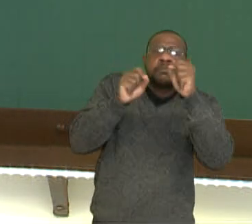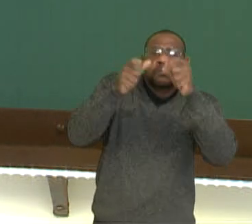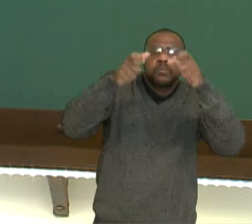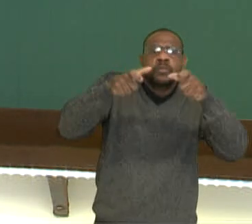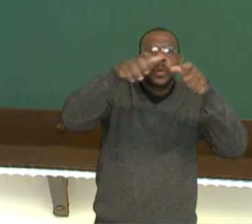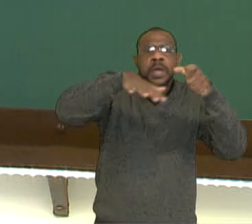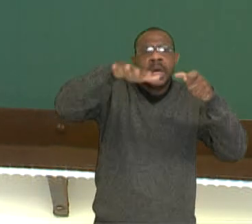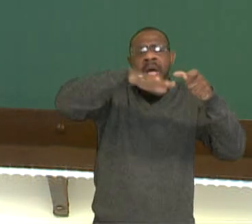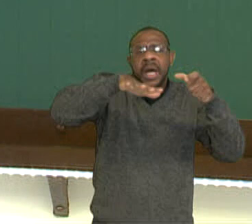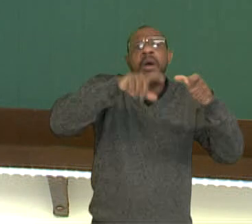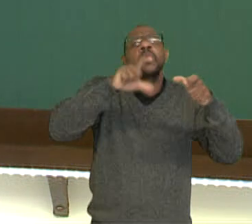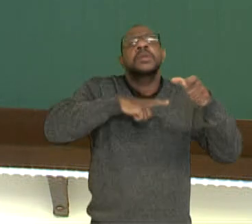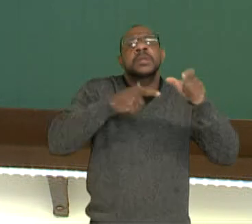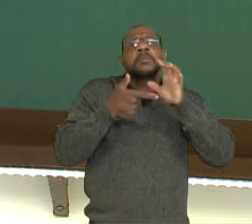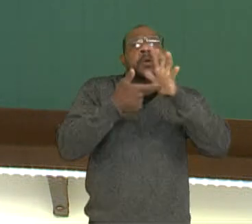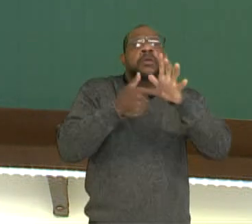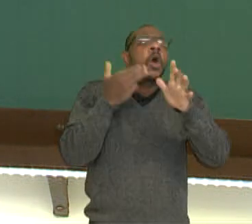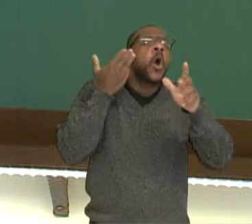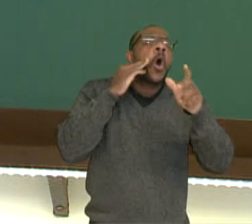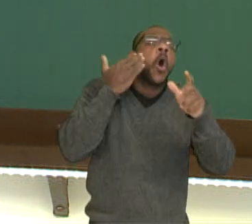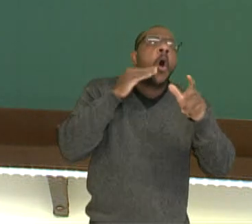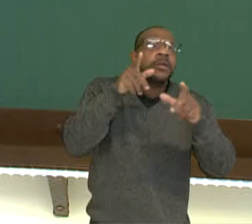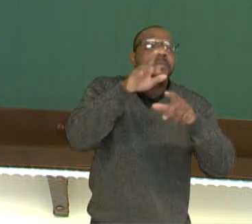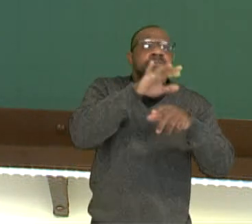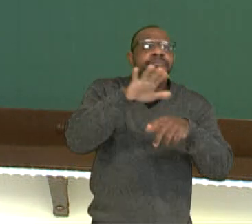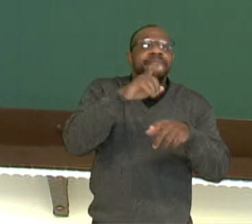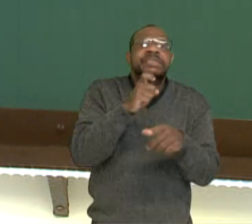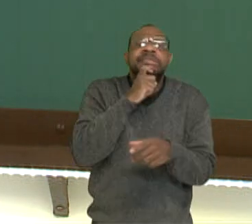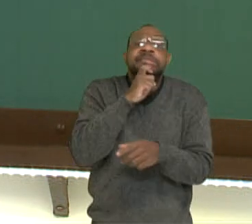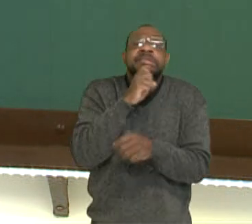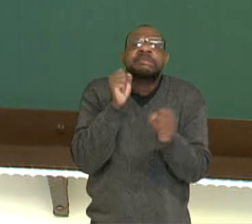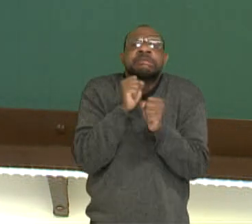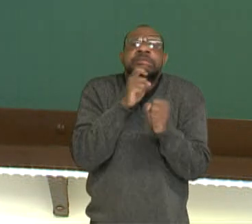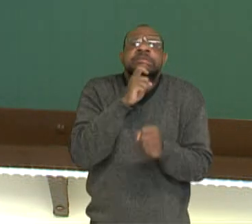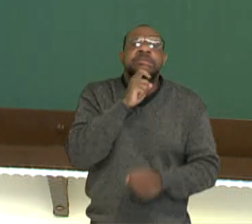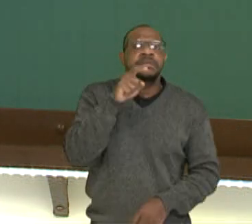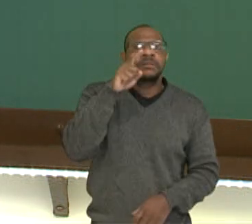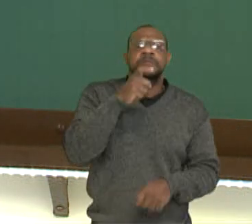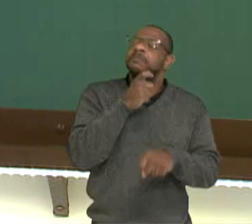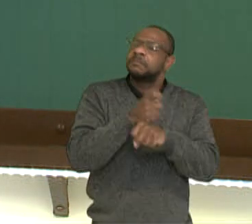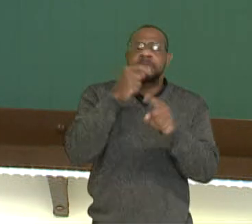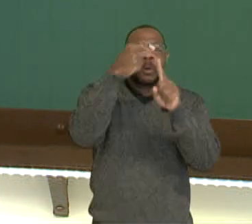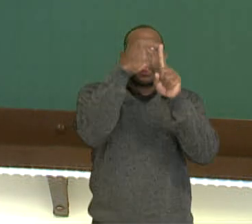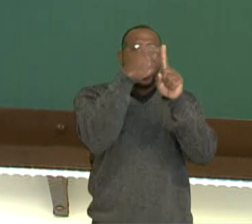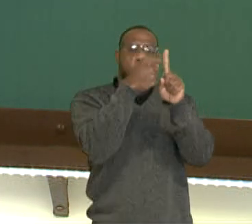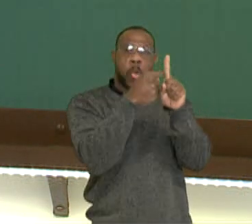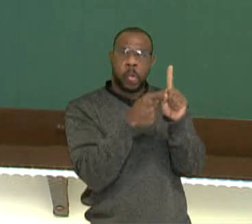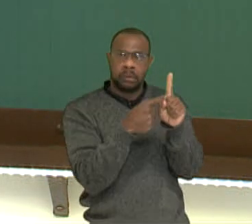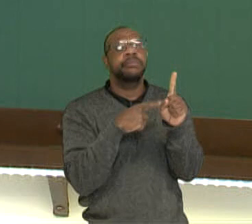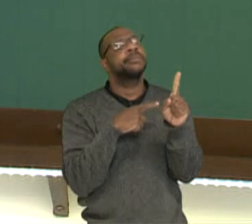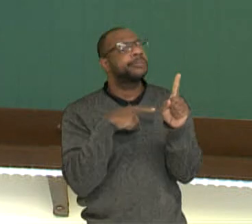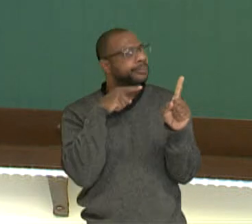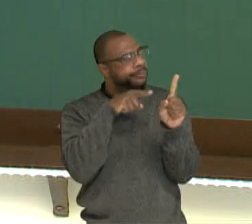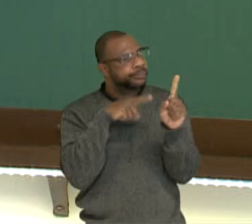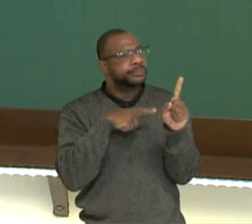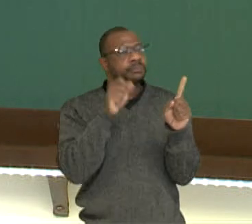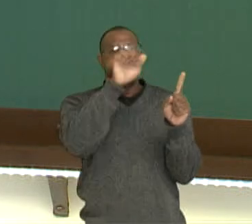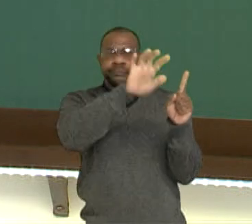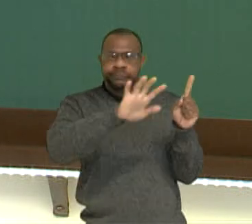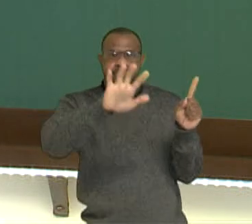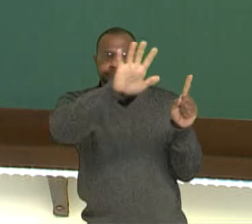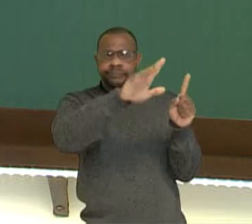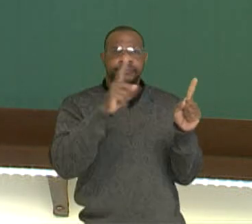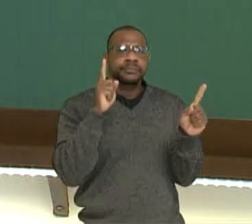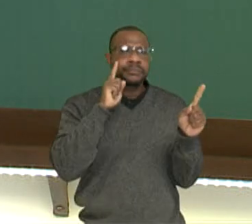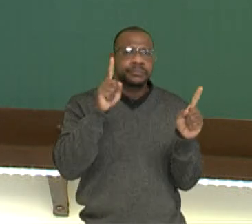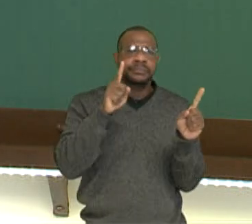área que apresenta cor rosa com um clima frio, ou seja, temperaturas baixas, invernos